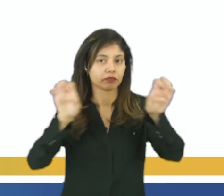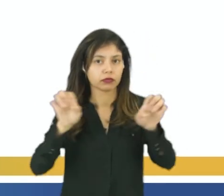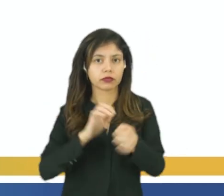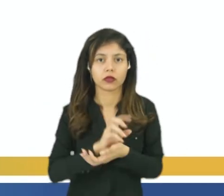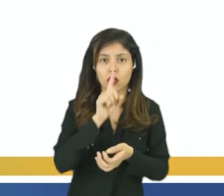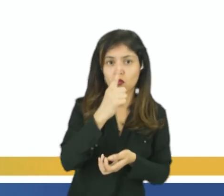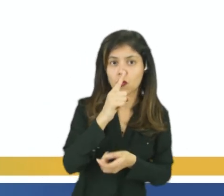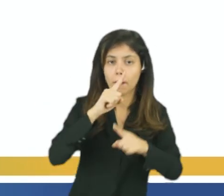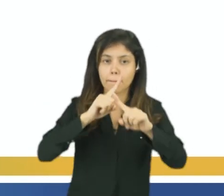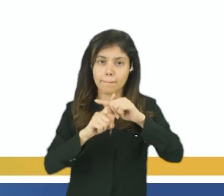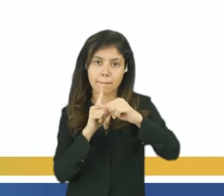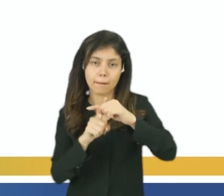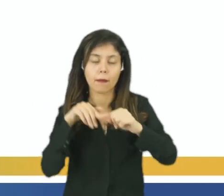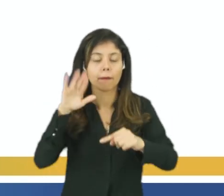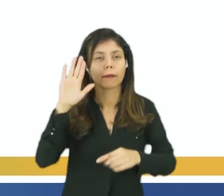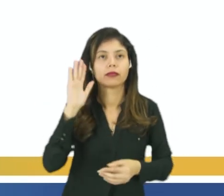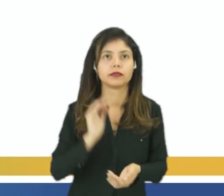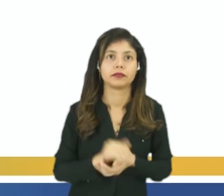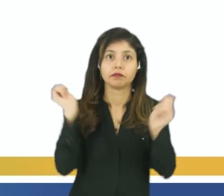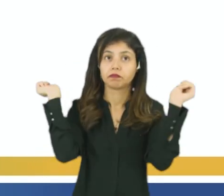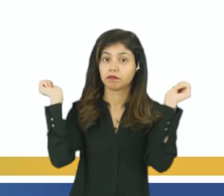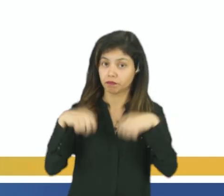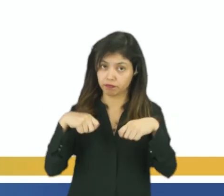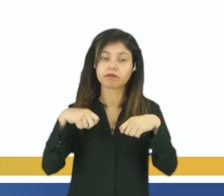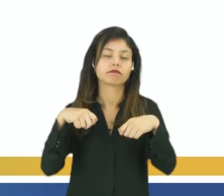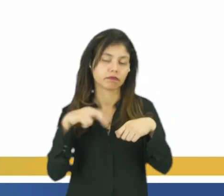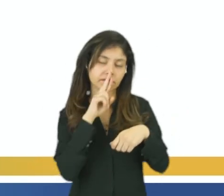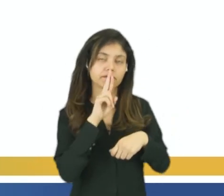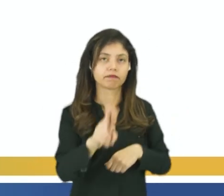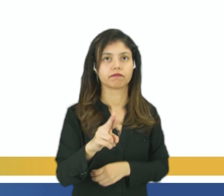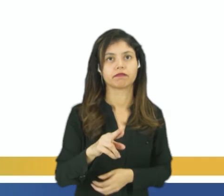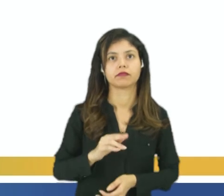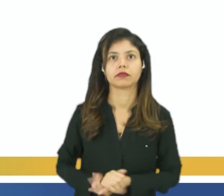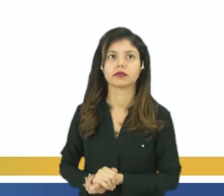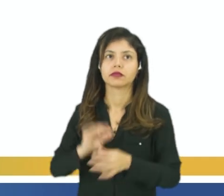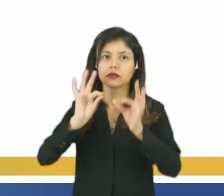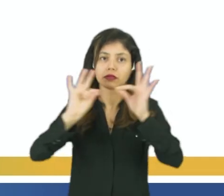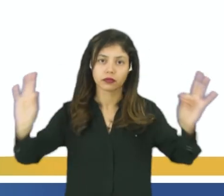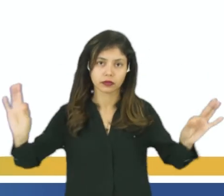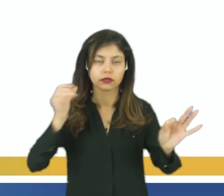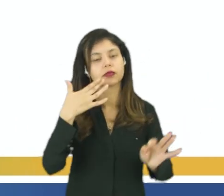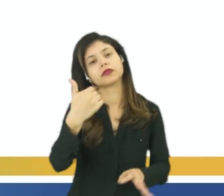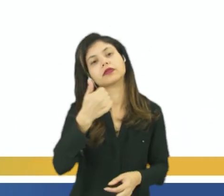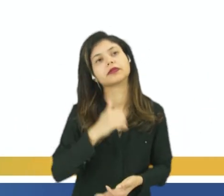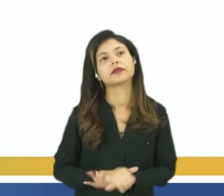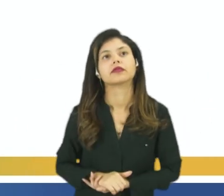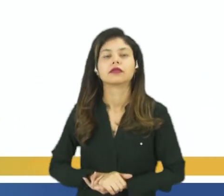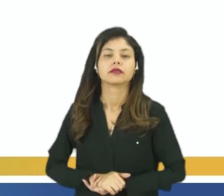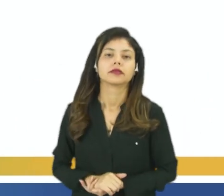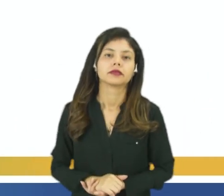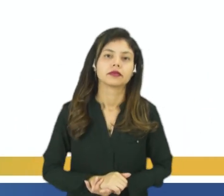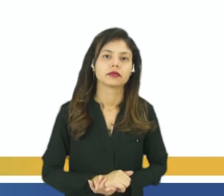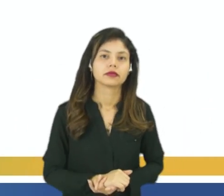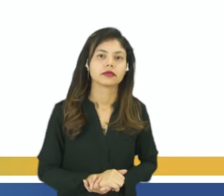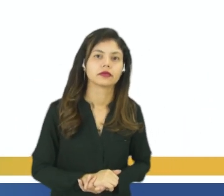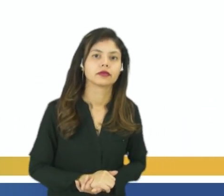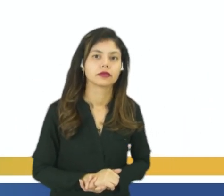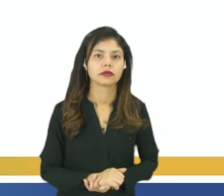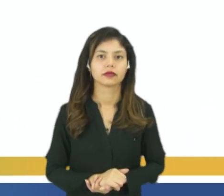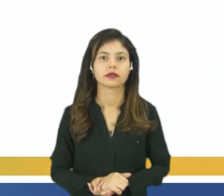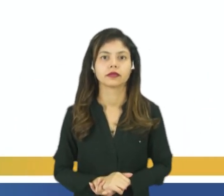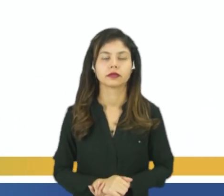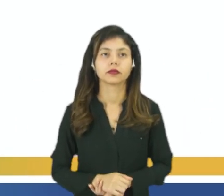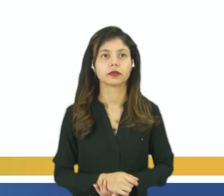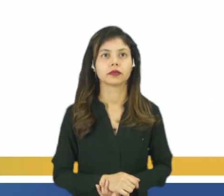uma ou mais soluções para uma equação linear. Tudo bem? E aí nós